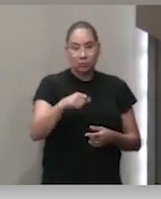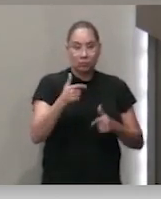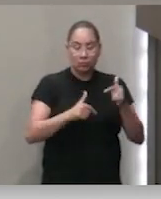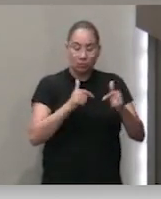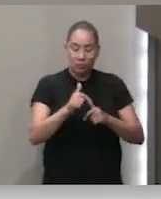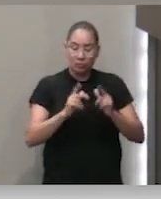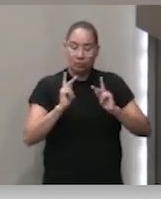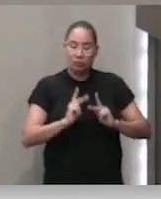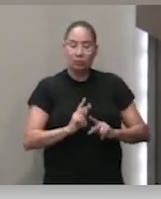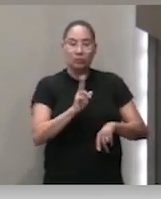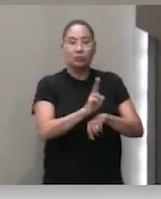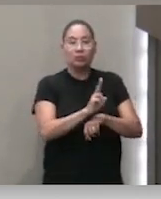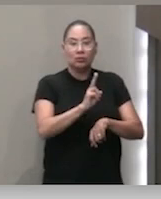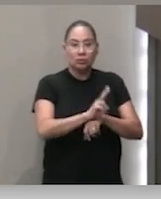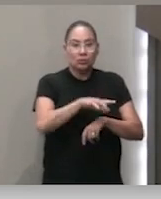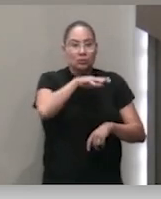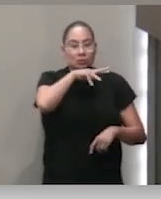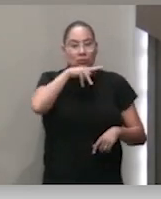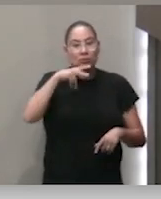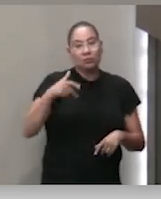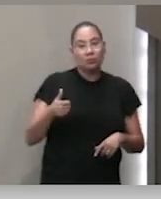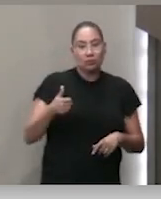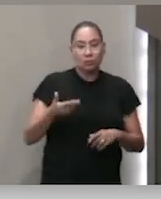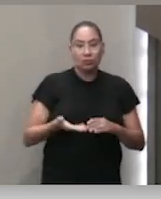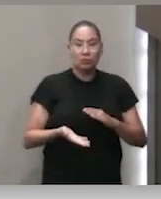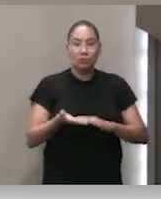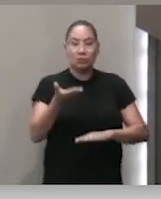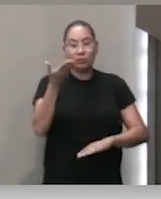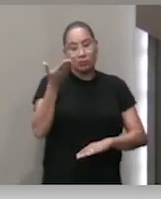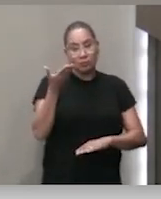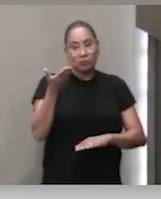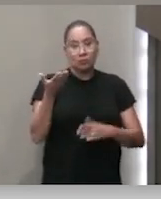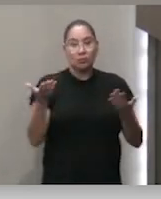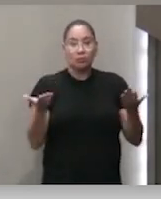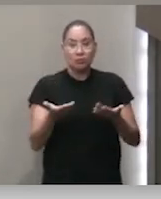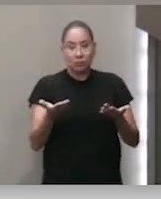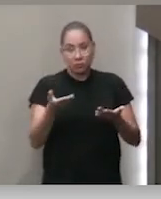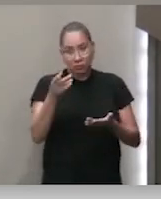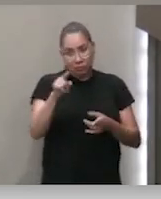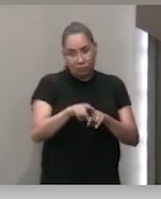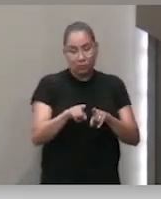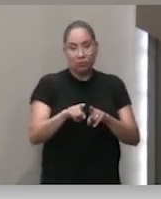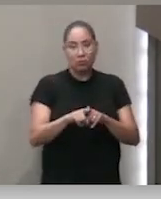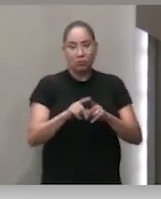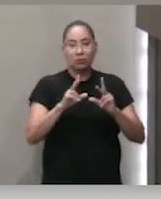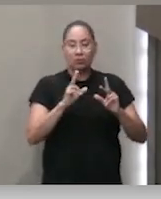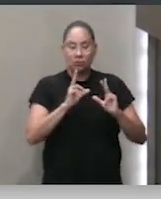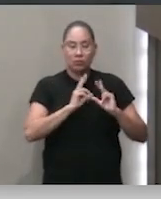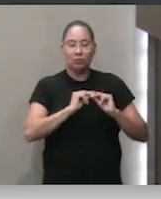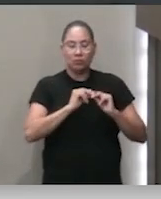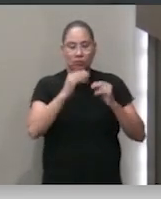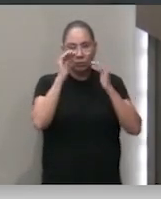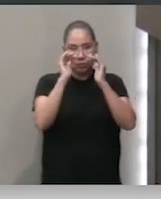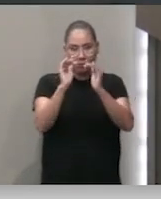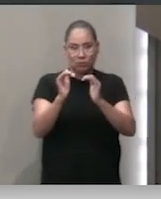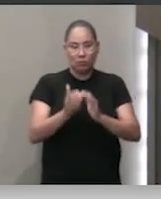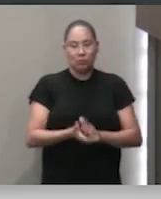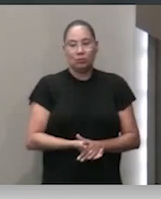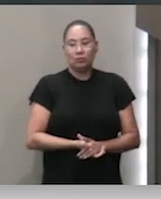protetoras, da secretaria, que aumentou de 200 para 1.000 fiscalização, e o senhor também merece o respeito de todos nós.